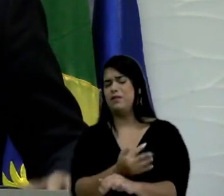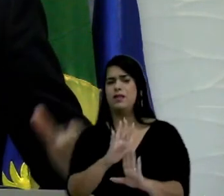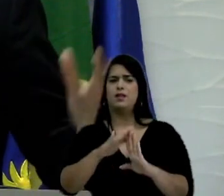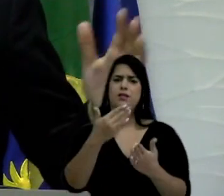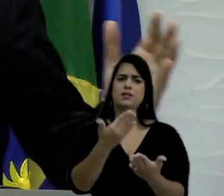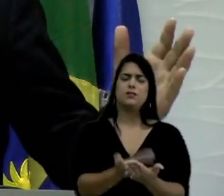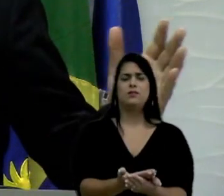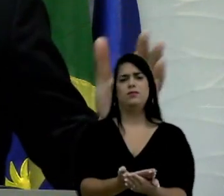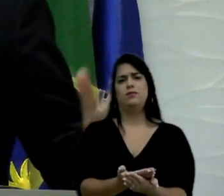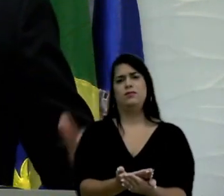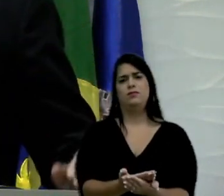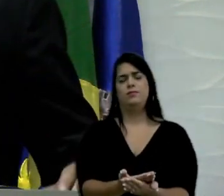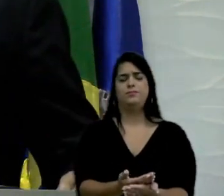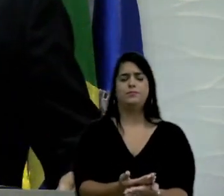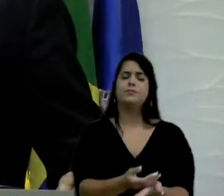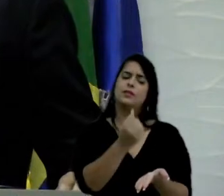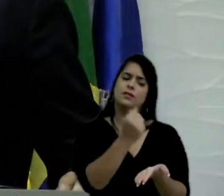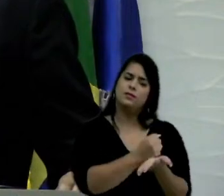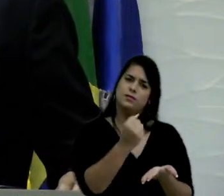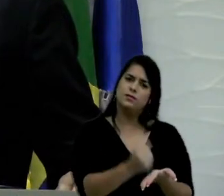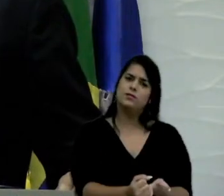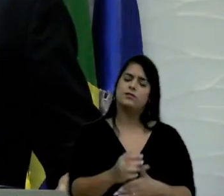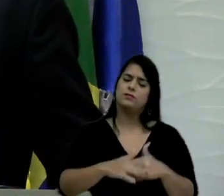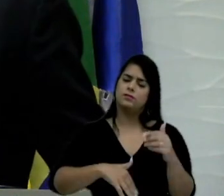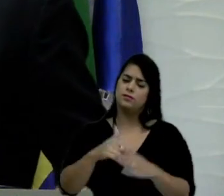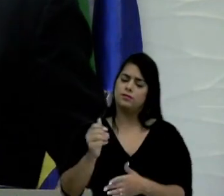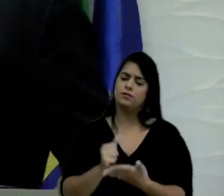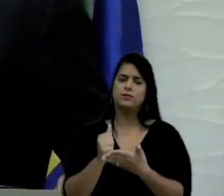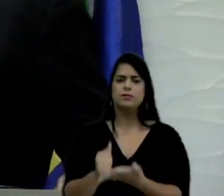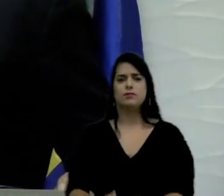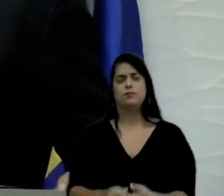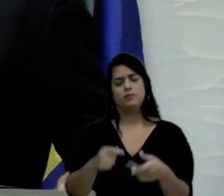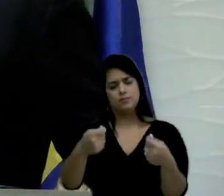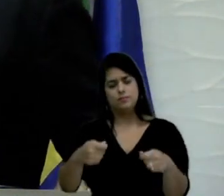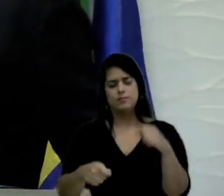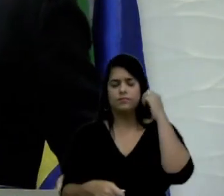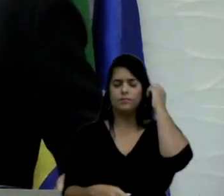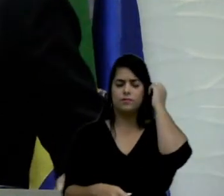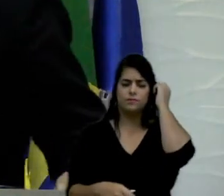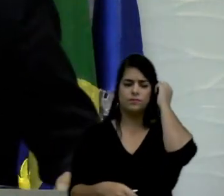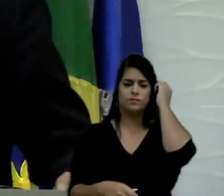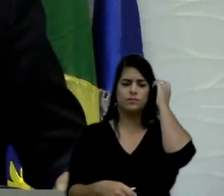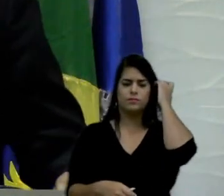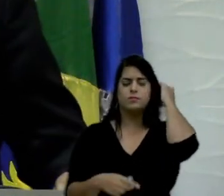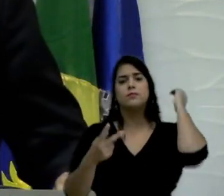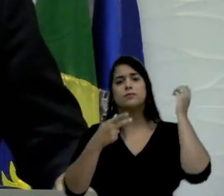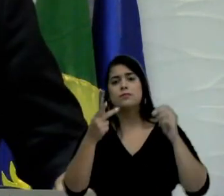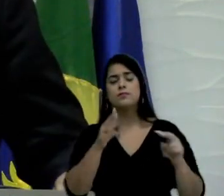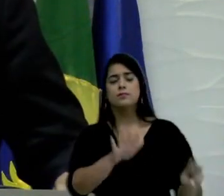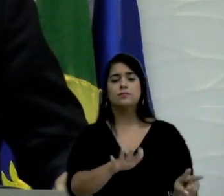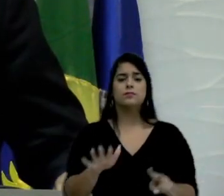escola contrate os cuidadores quando nós falamos aqui semana passada